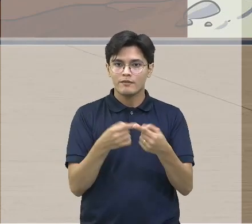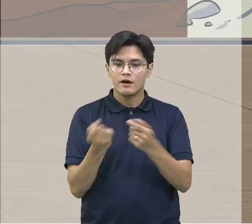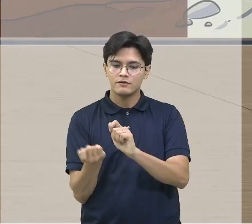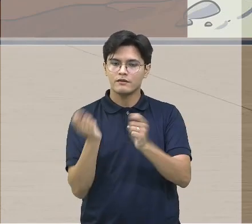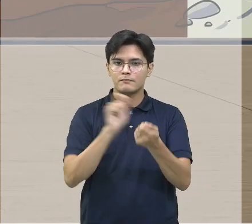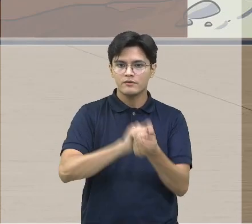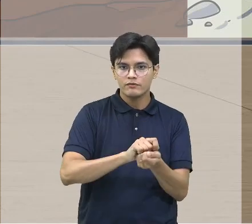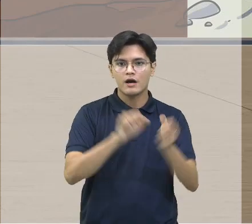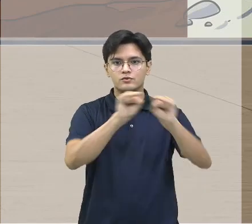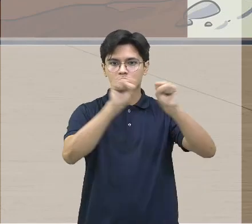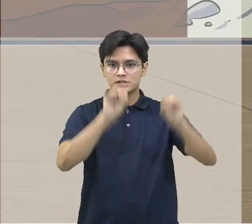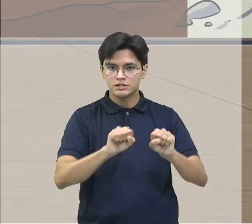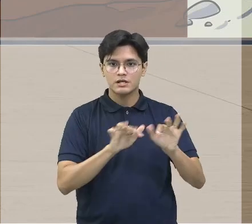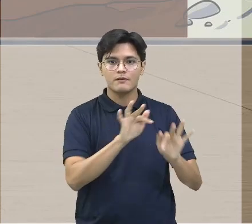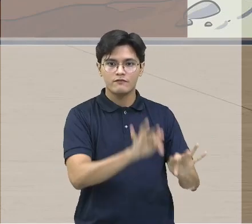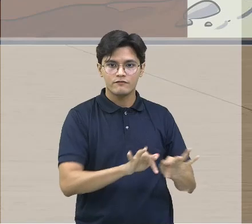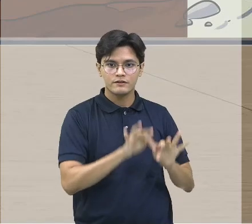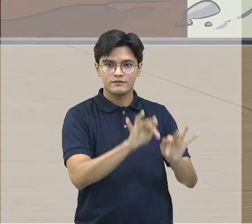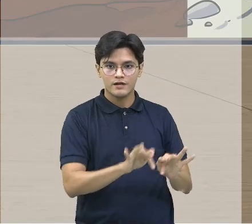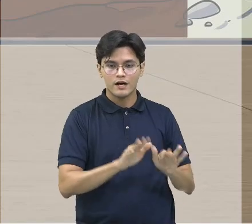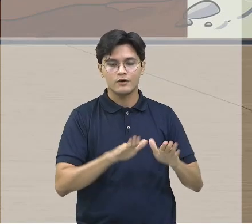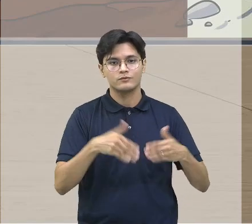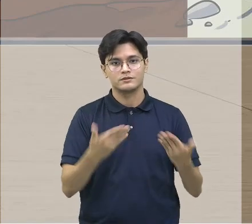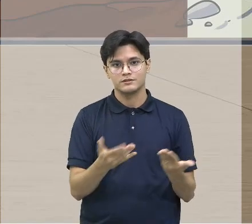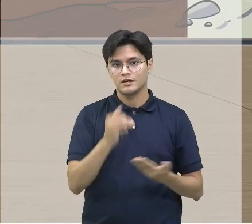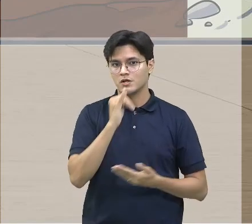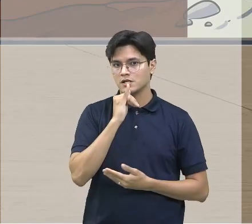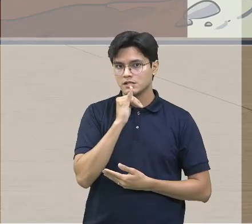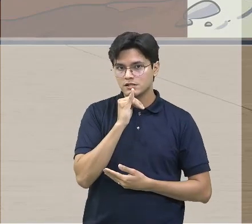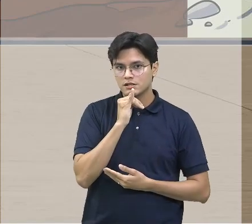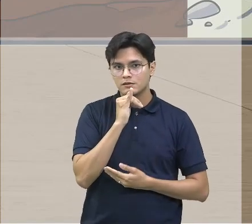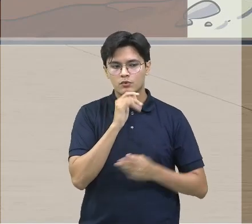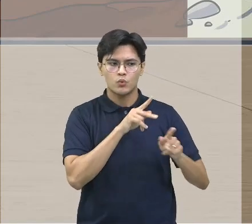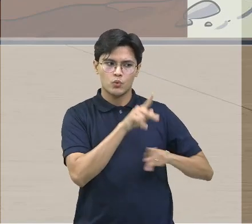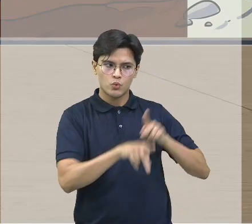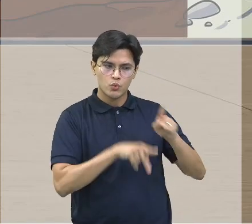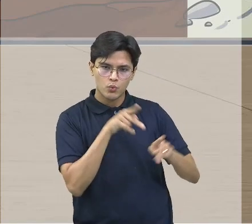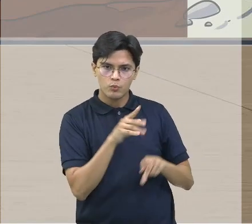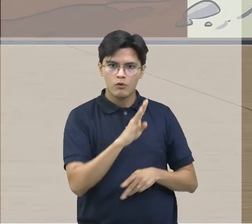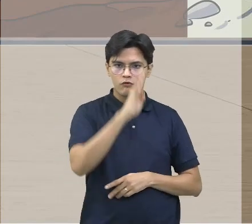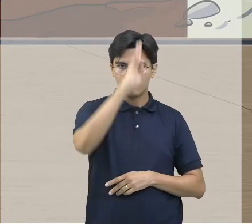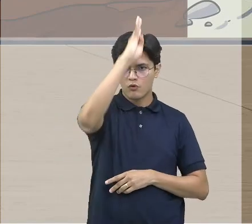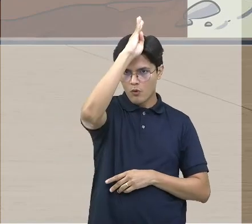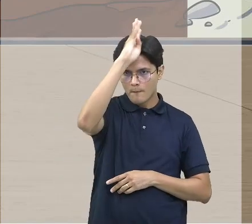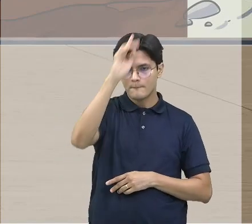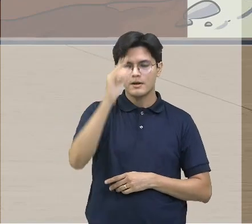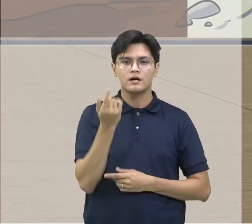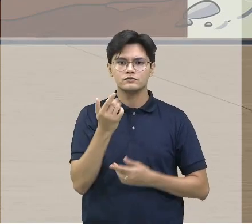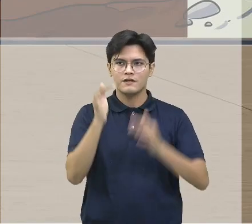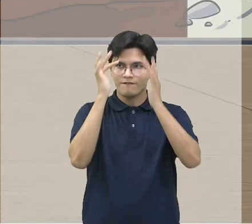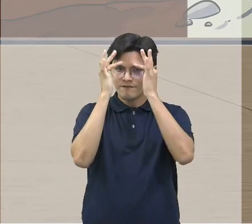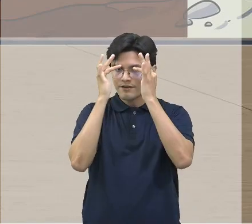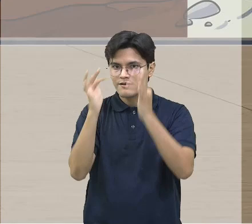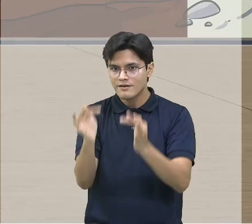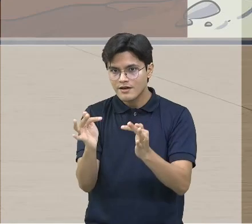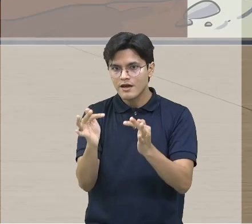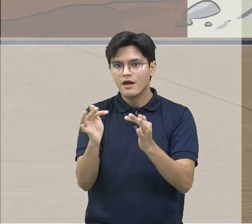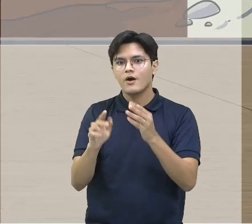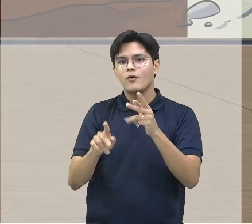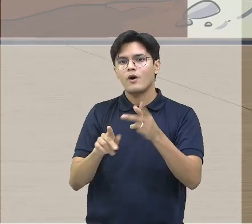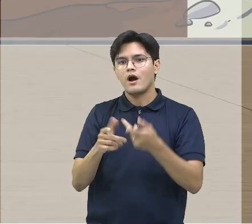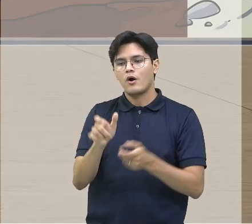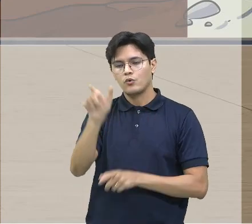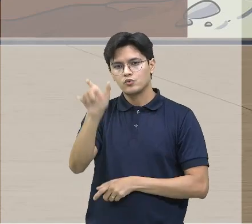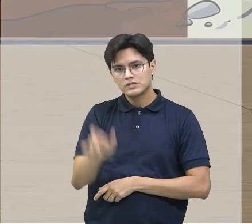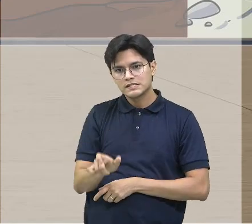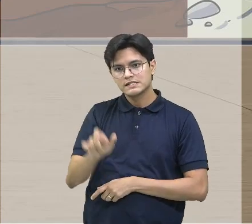servidão dos romanos, de a pessoa estar ligada ao trabalho na terra e presa àquele senhor, vai ser fundida